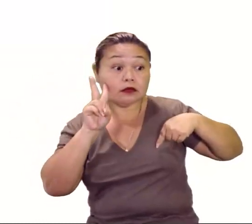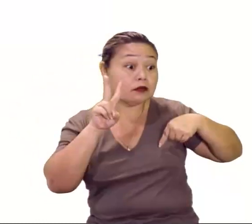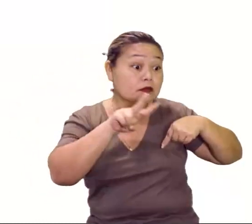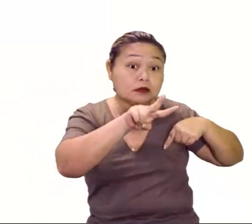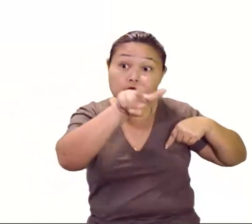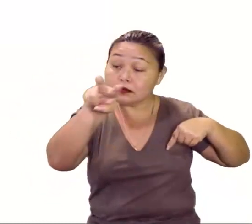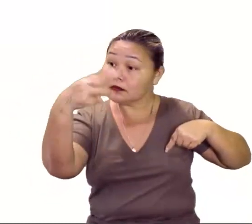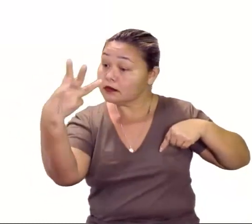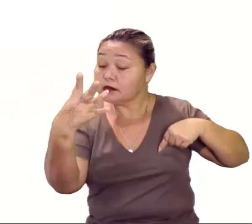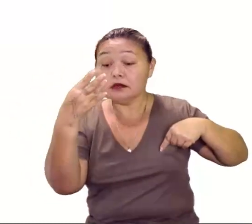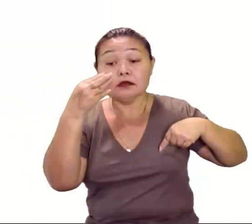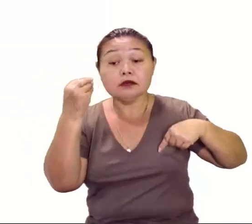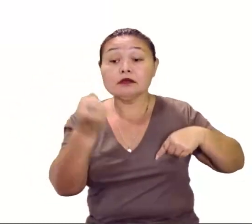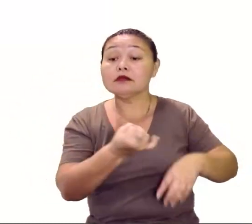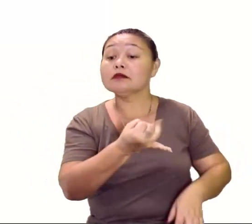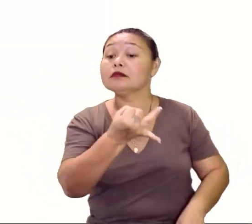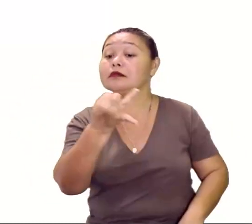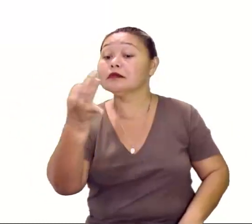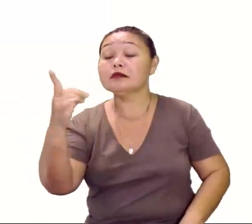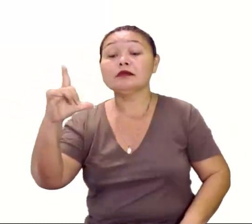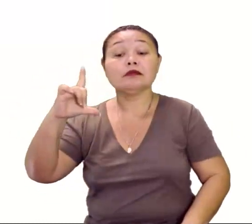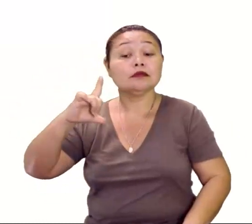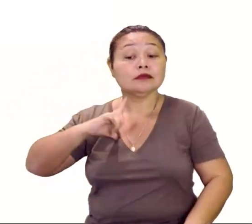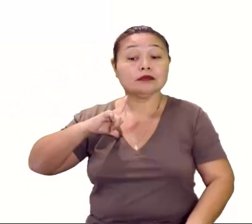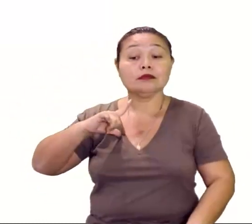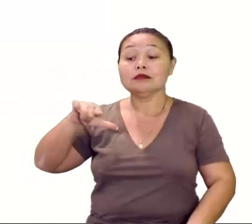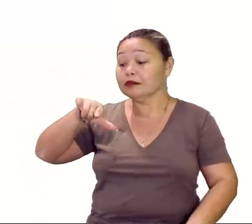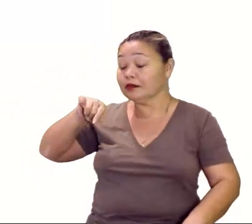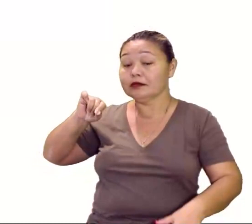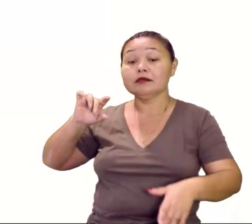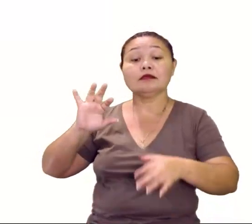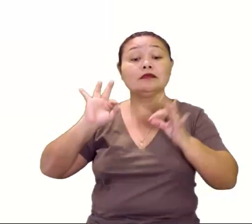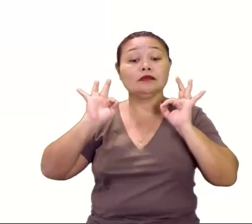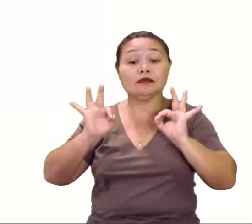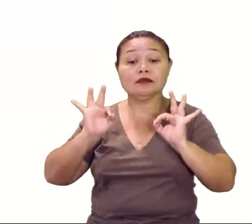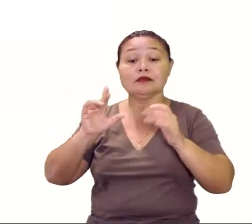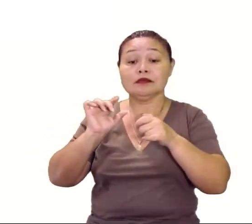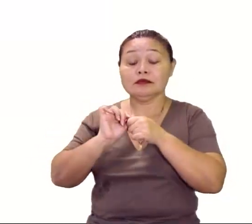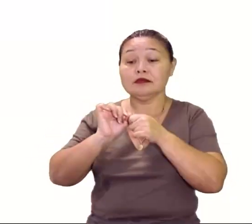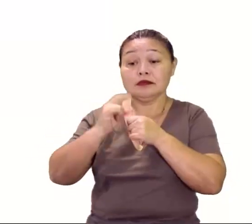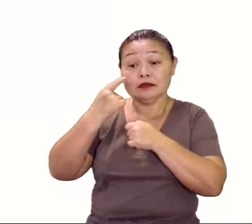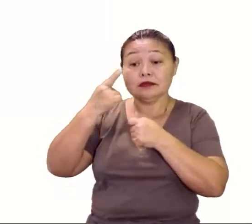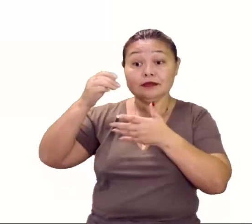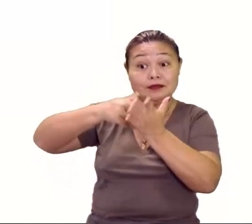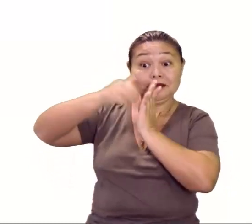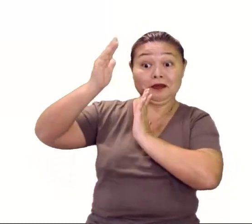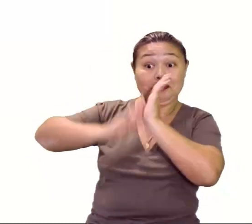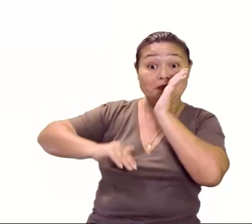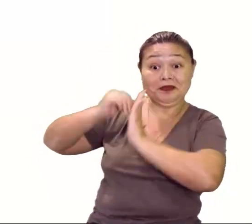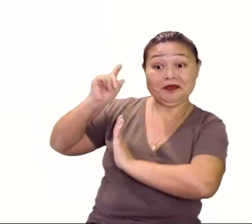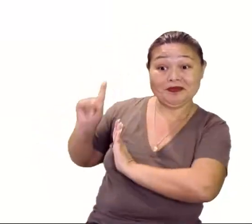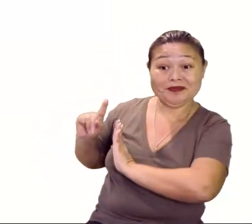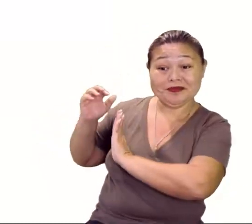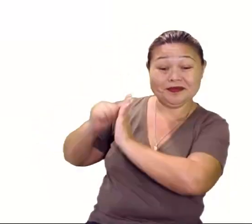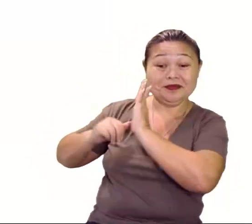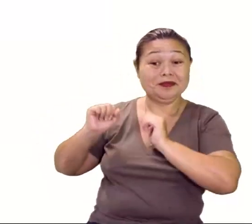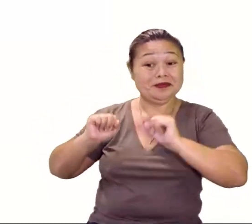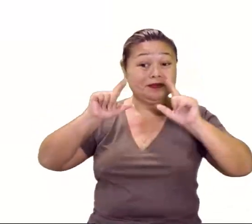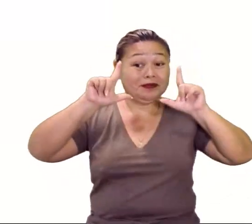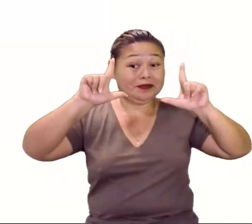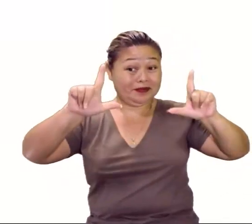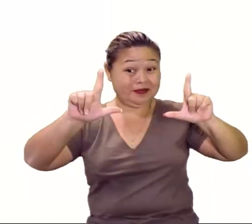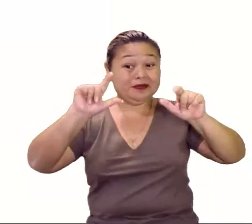gatos. Quantos gatos há na casa? Serve gato em pintura? Gato de